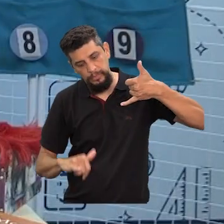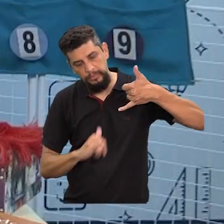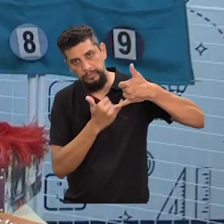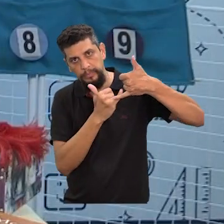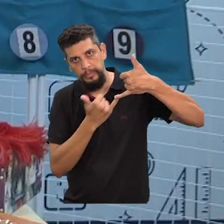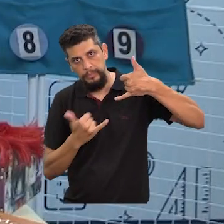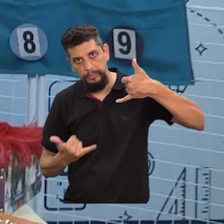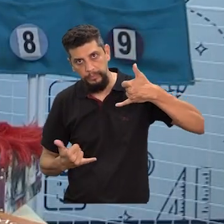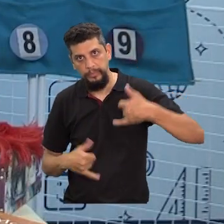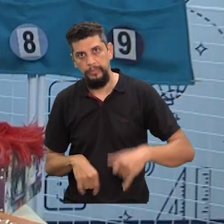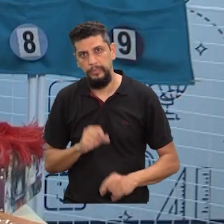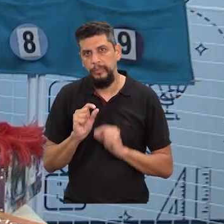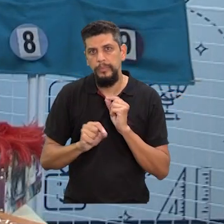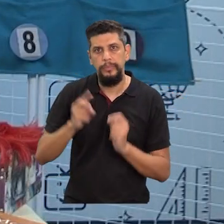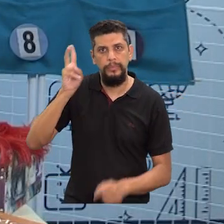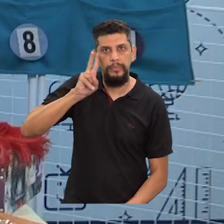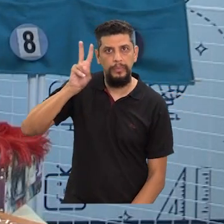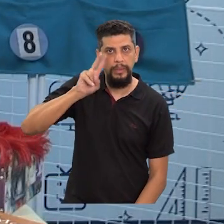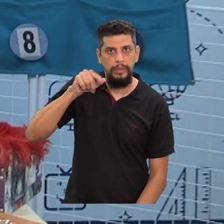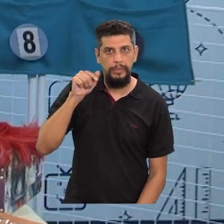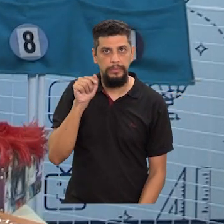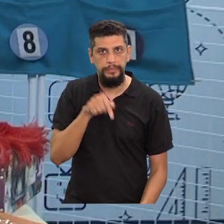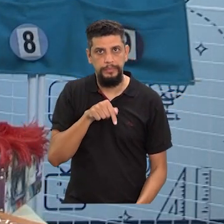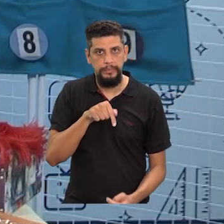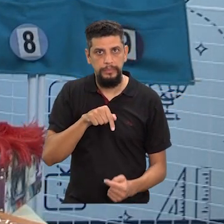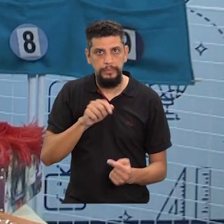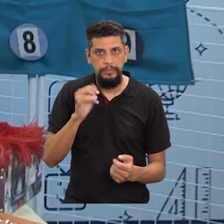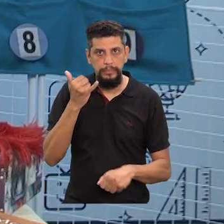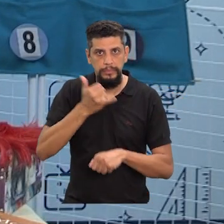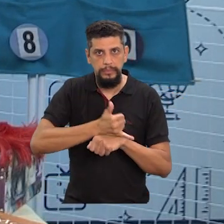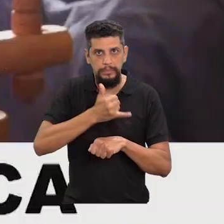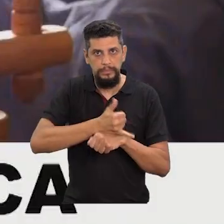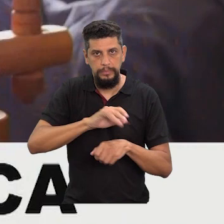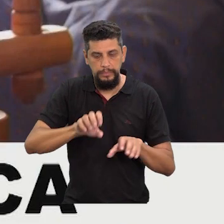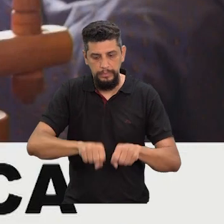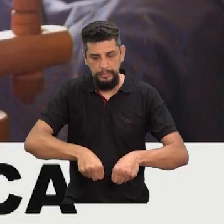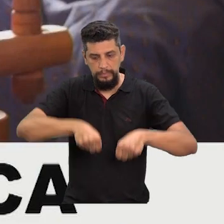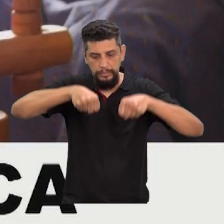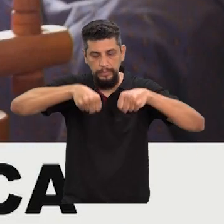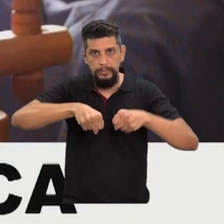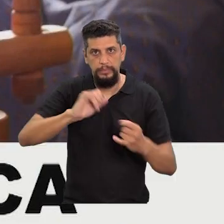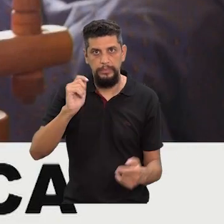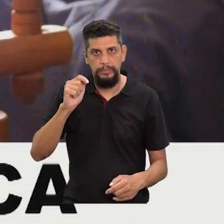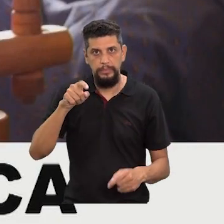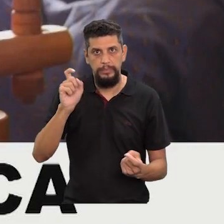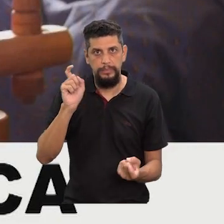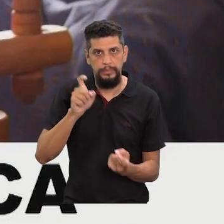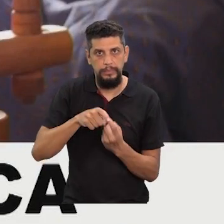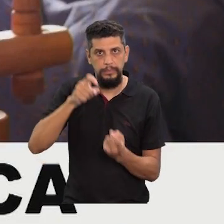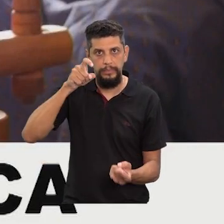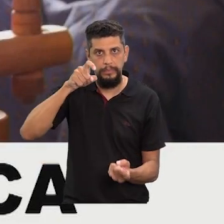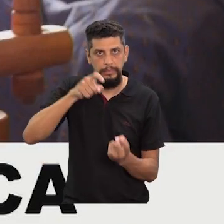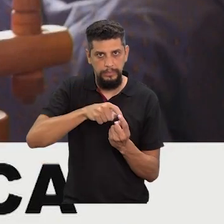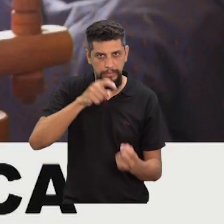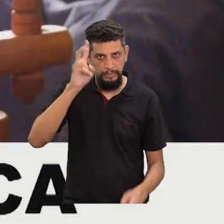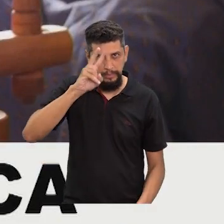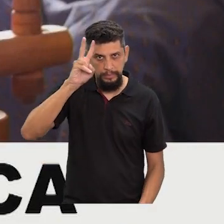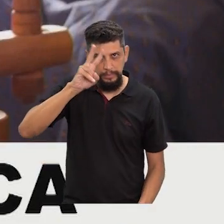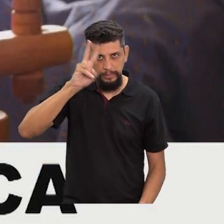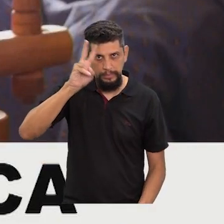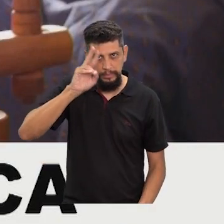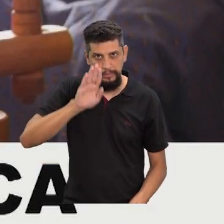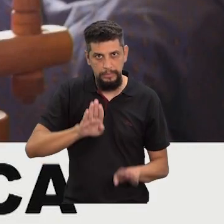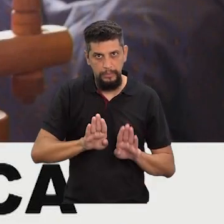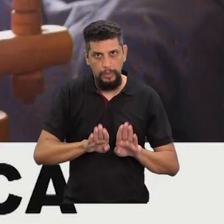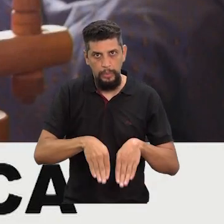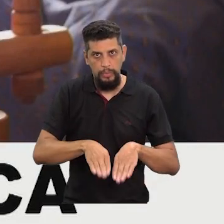ato de tecer. Quem lembra desses objetos? O tear e a roca. Inclusive, a roca esteve aqui, né?